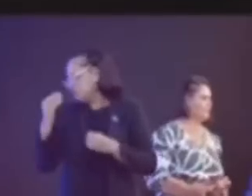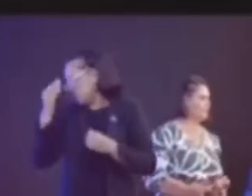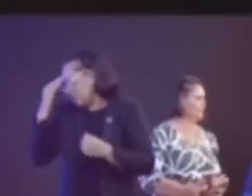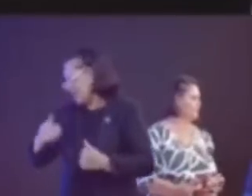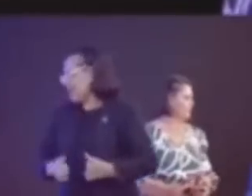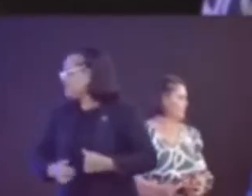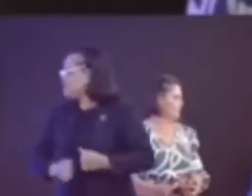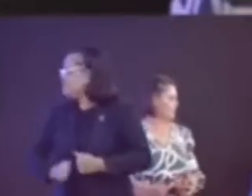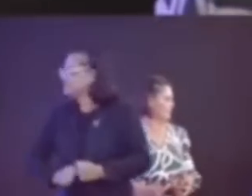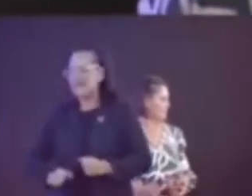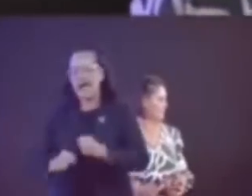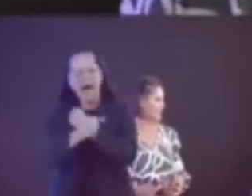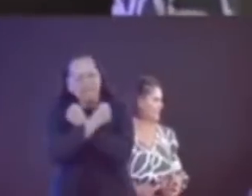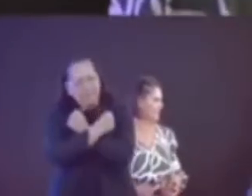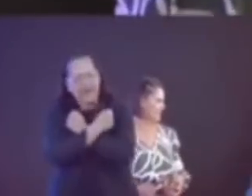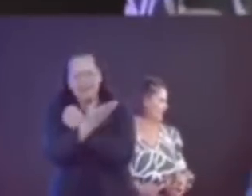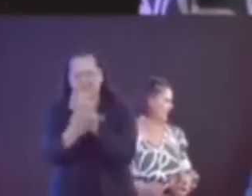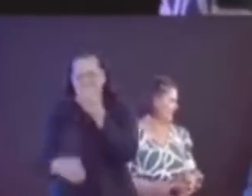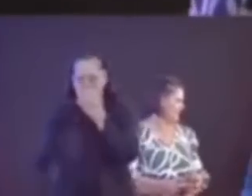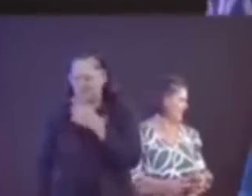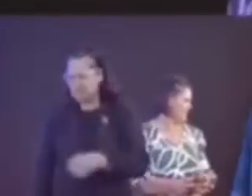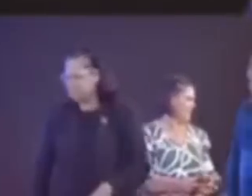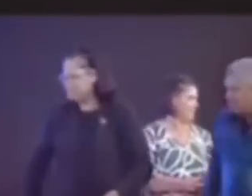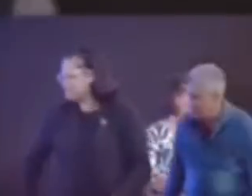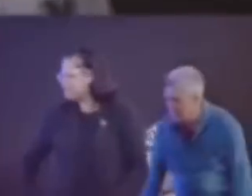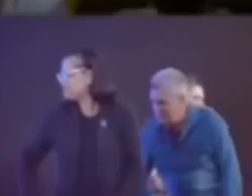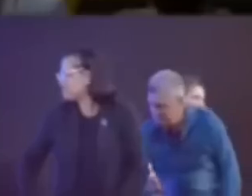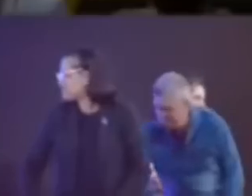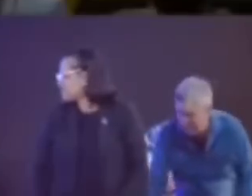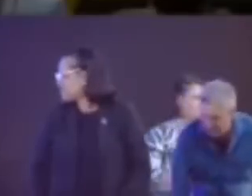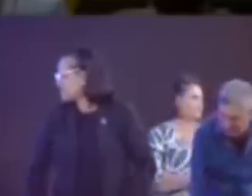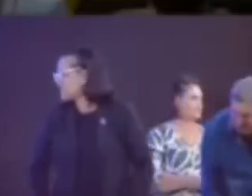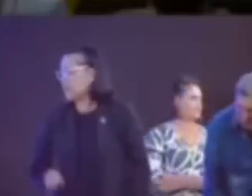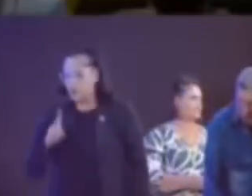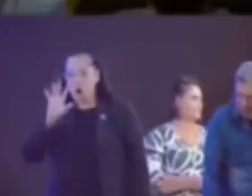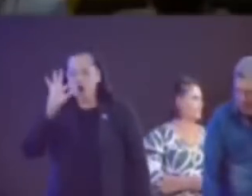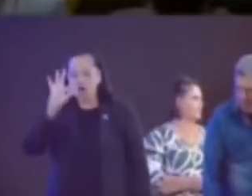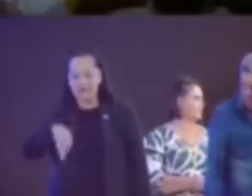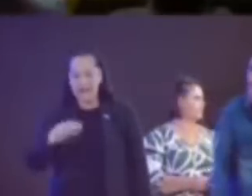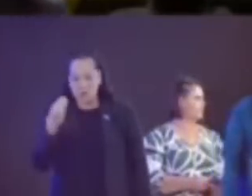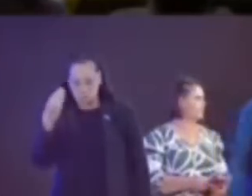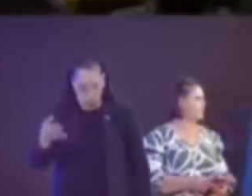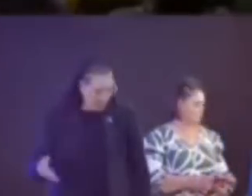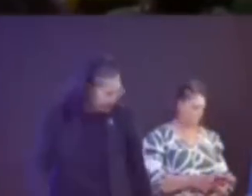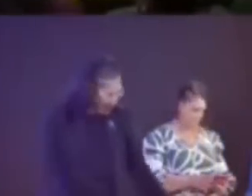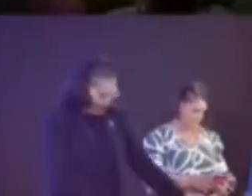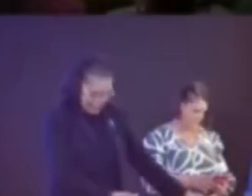que agradeço. Sintam-se abraçados. Obrigada. Se você quiser, eu te devolvo no final.